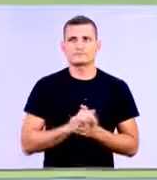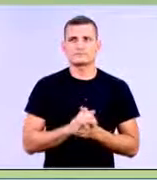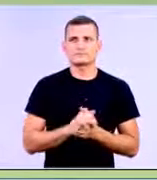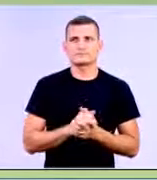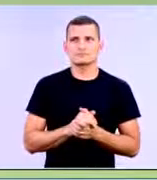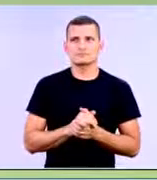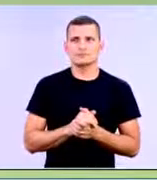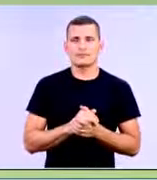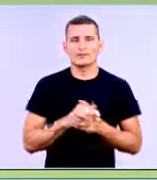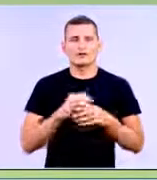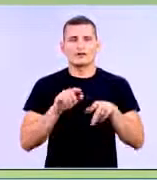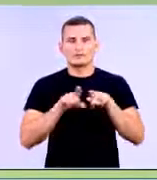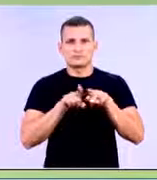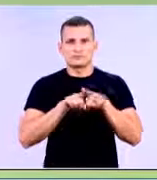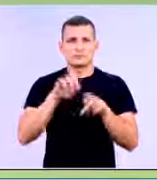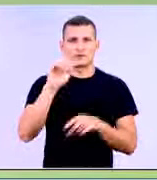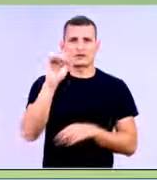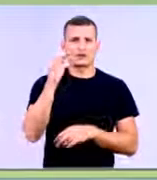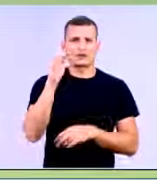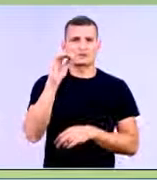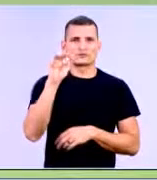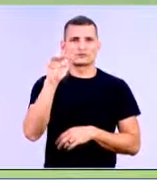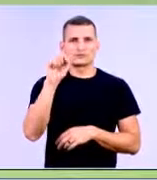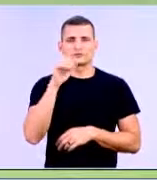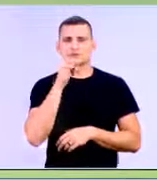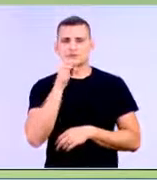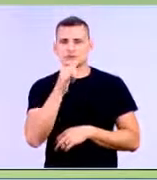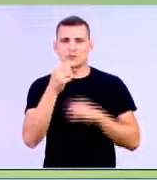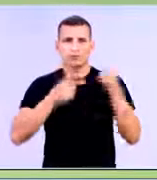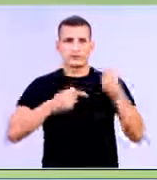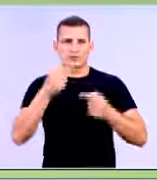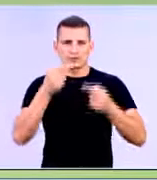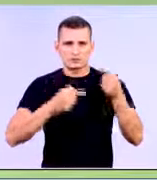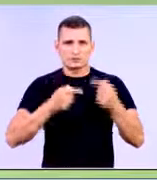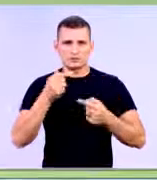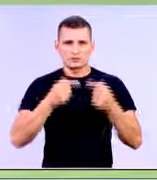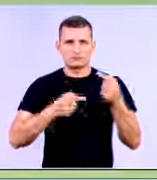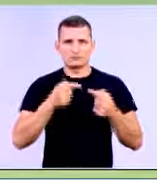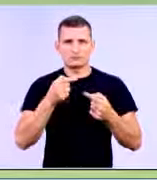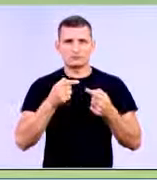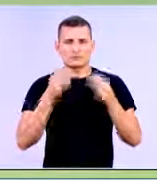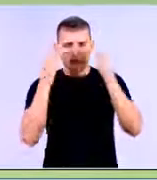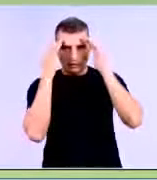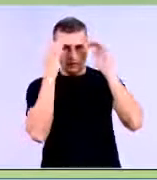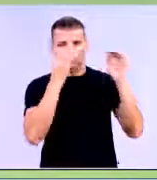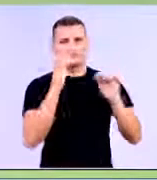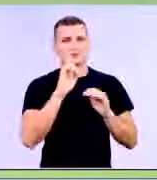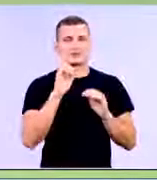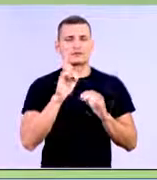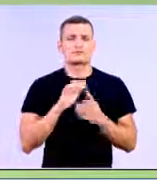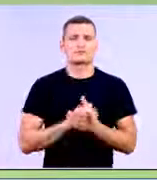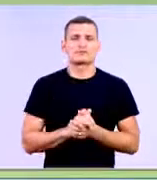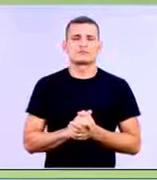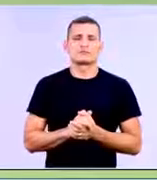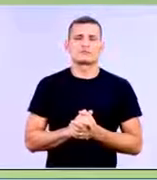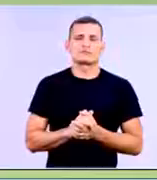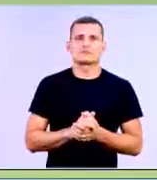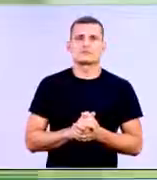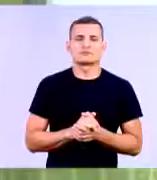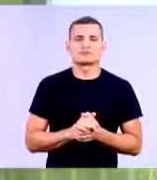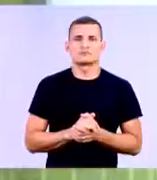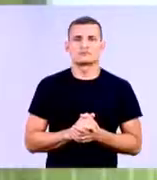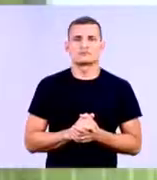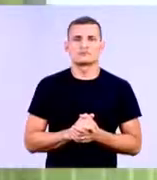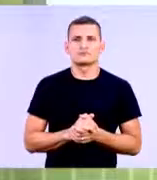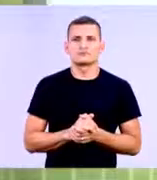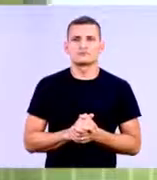as ações caso a política seja violada. Então, se foi violada, qual é o procedimento que deve ser tomado